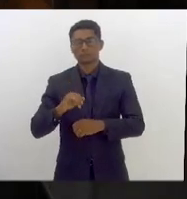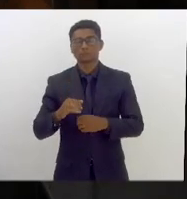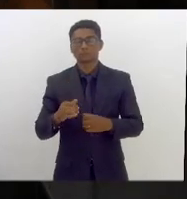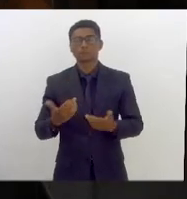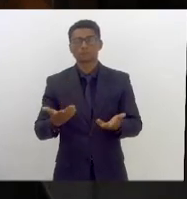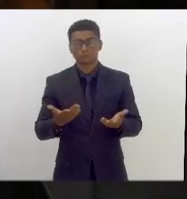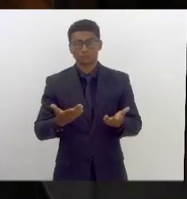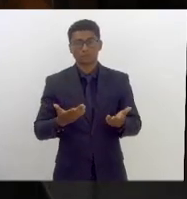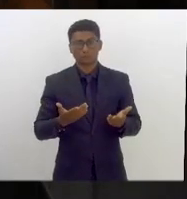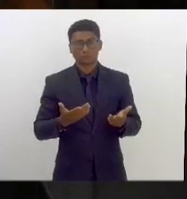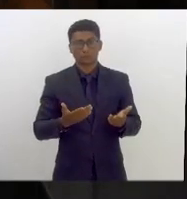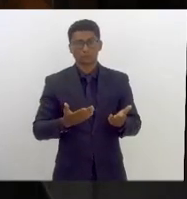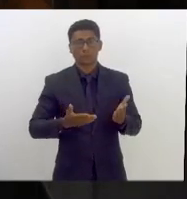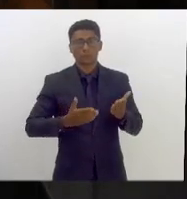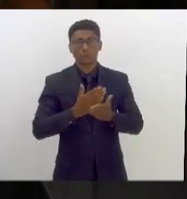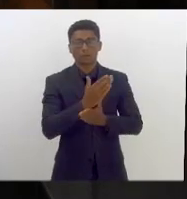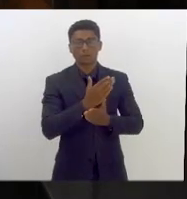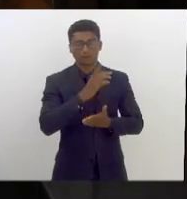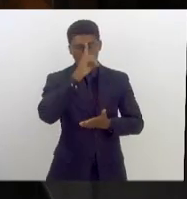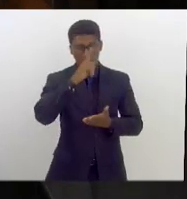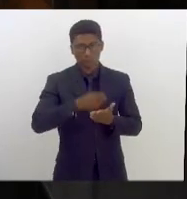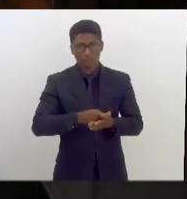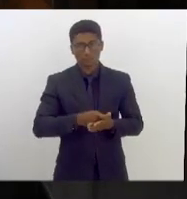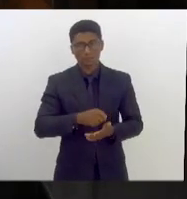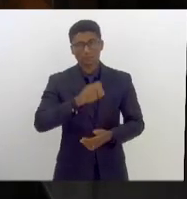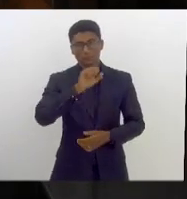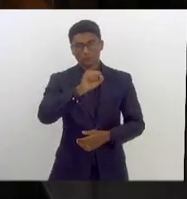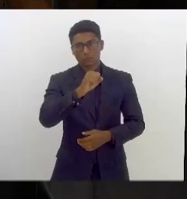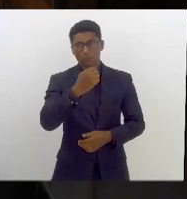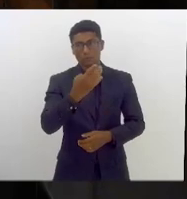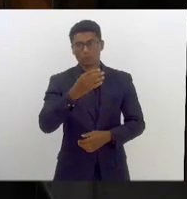aprovada pela resolução 848 de 22,